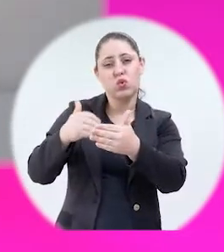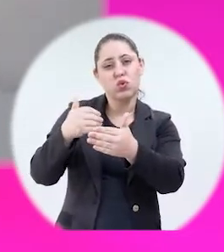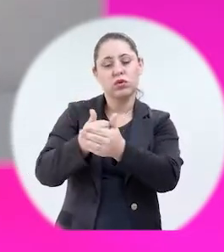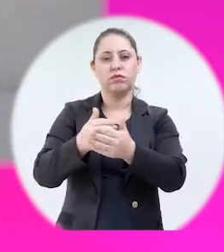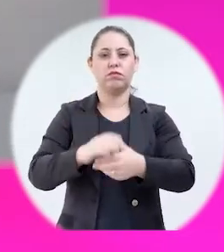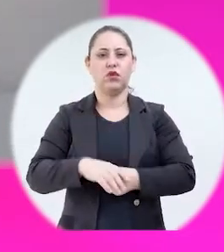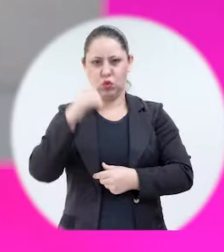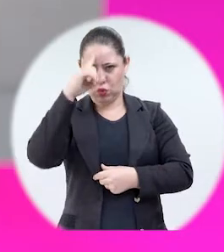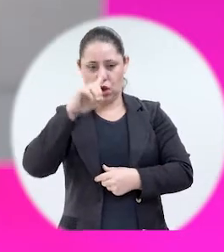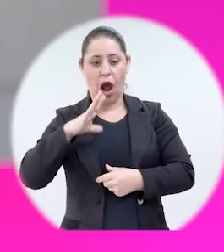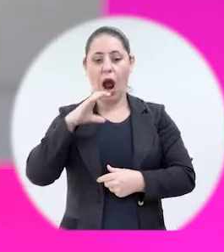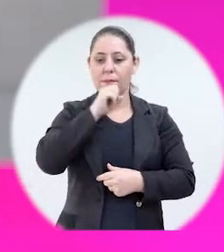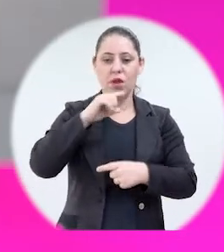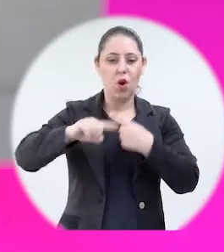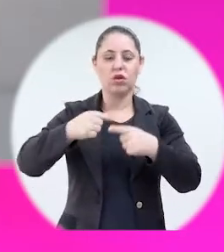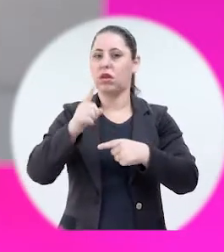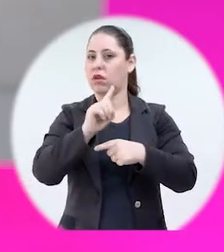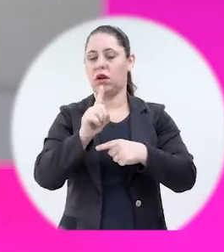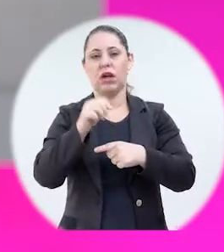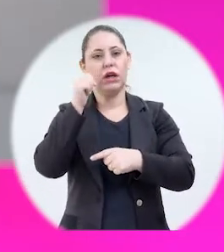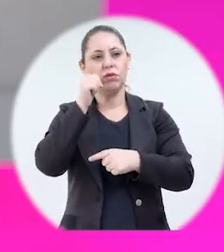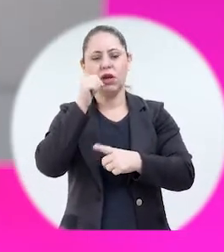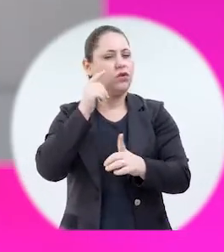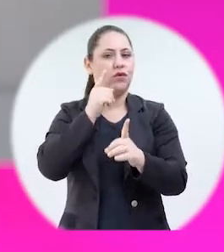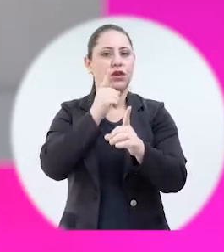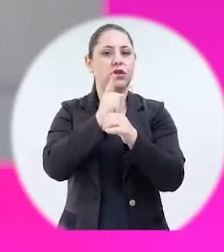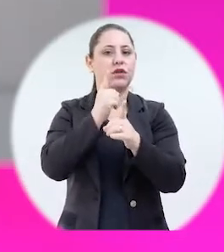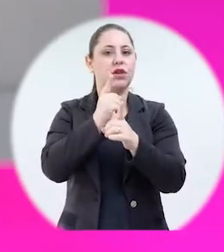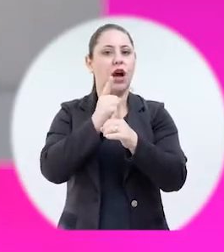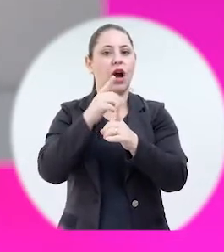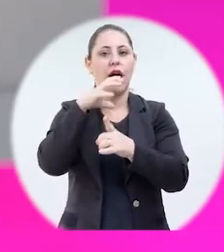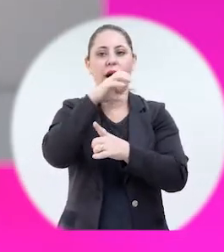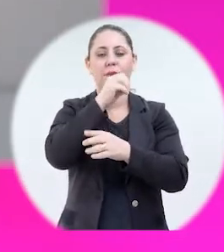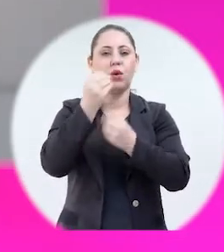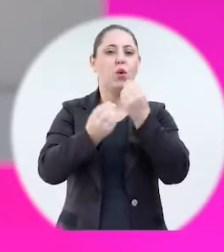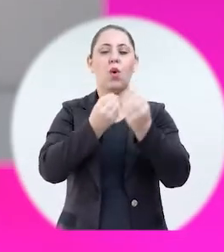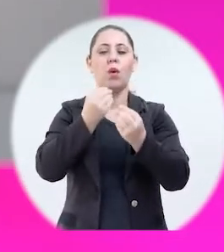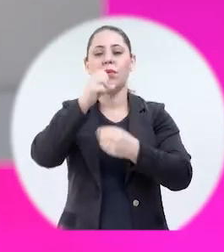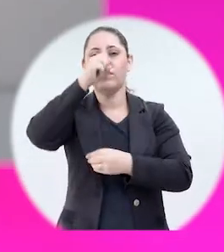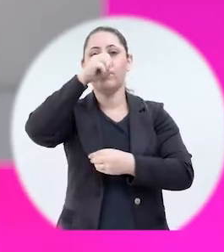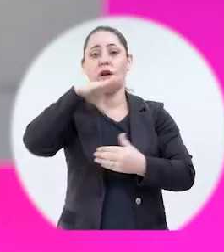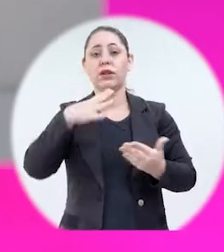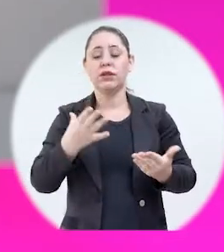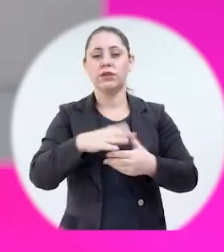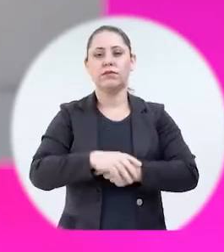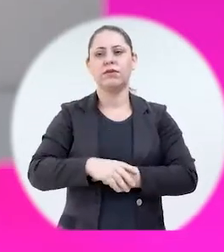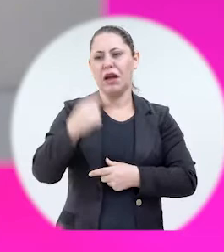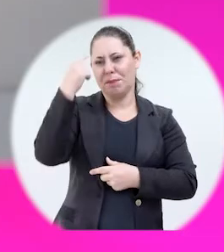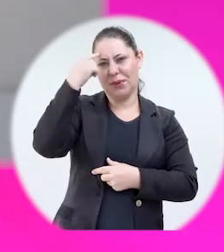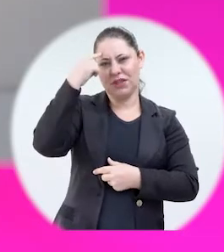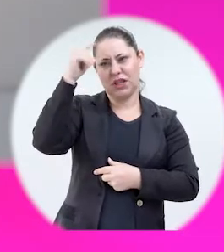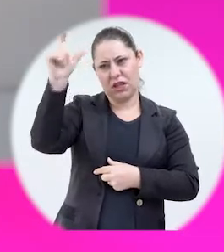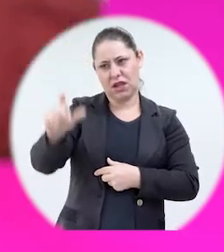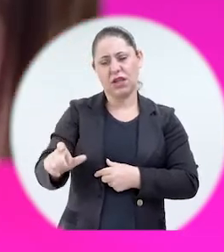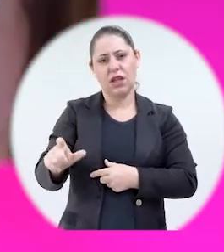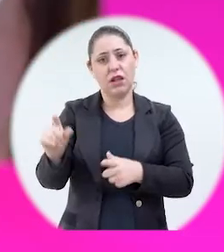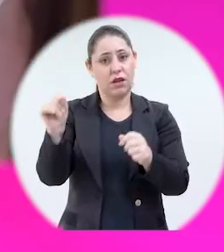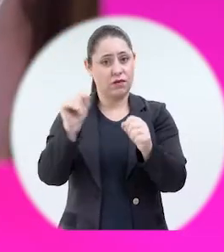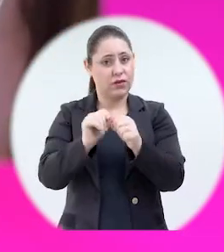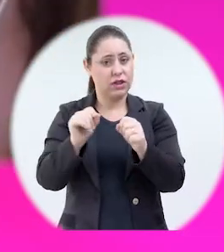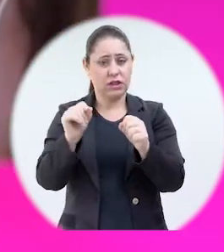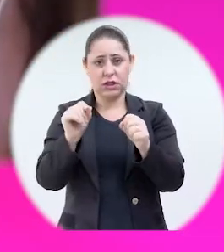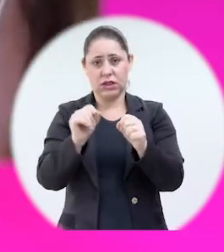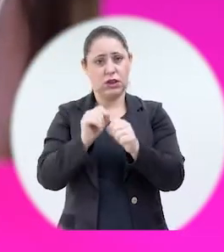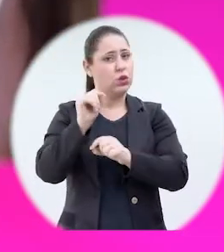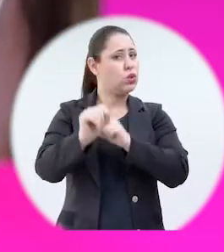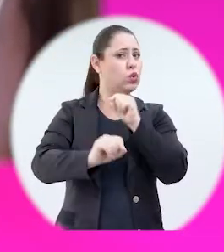dia para o outro. Então, essa mulher, ela não vai identificar aquilo como violência. Ela vai achar que ele está